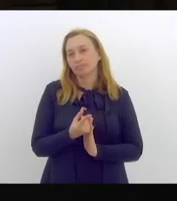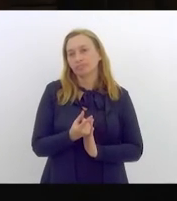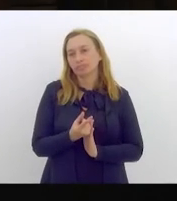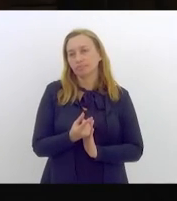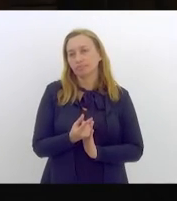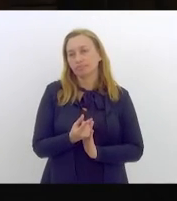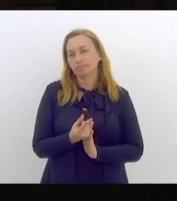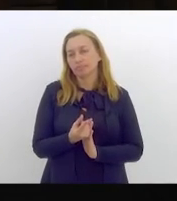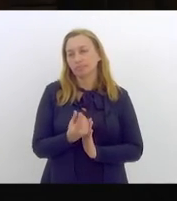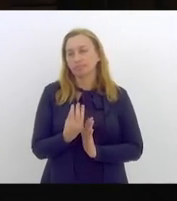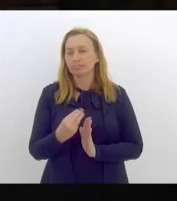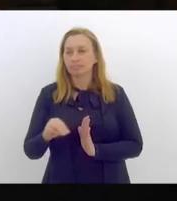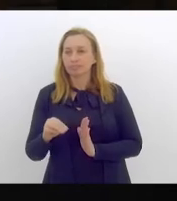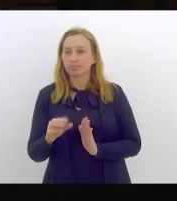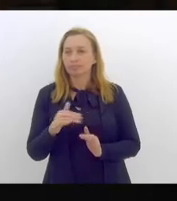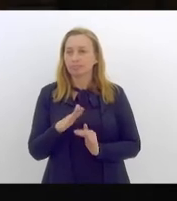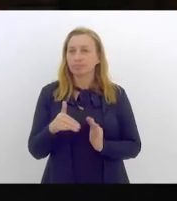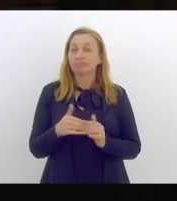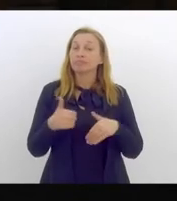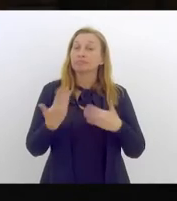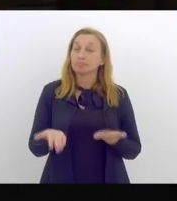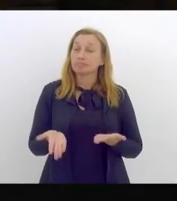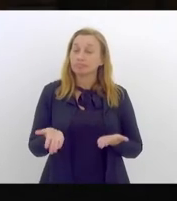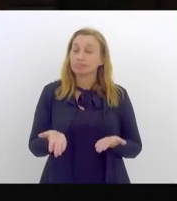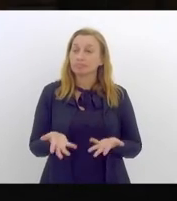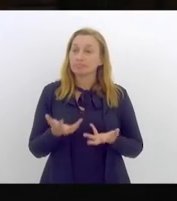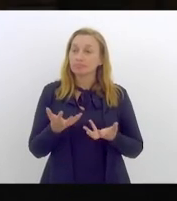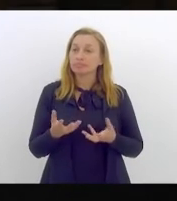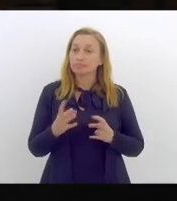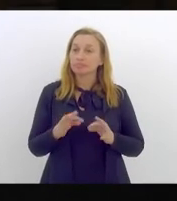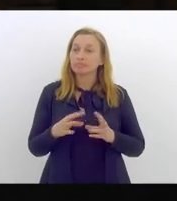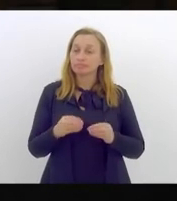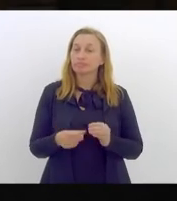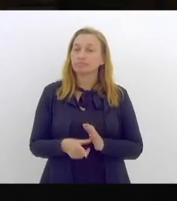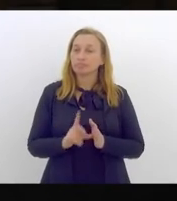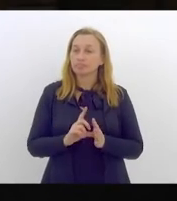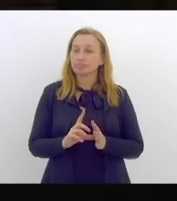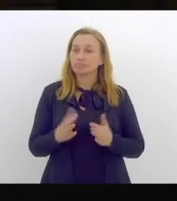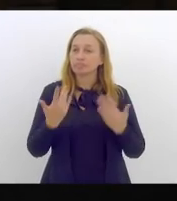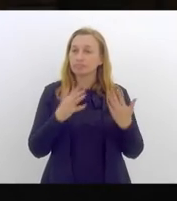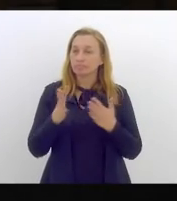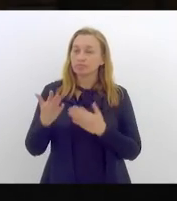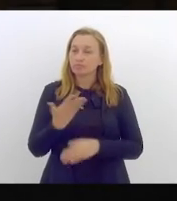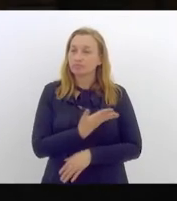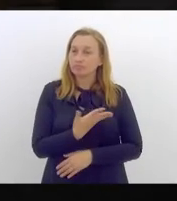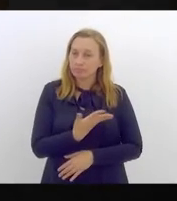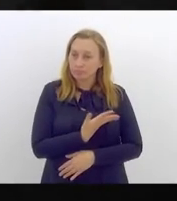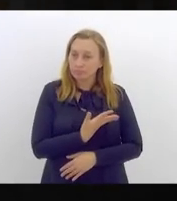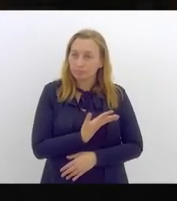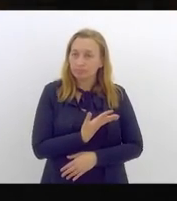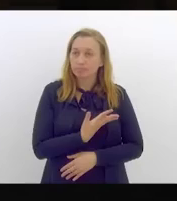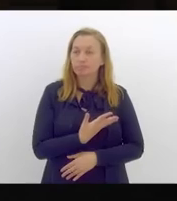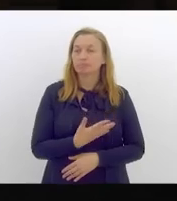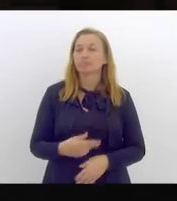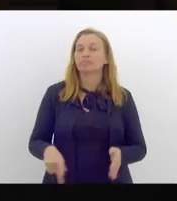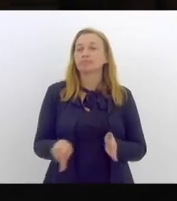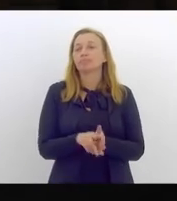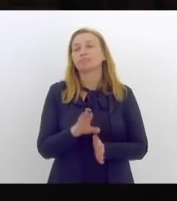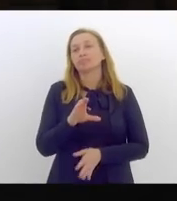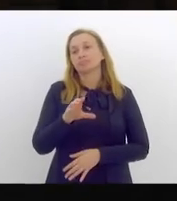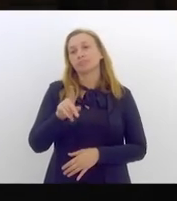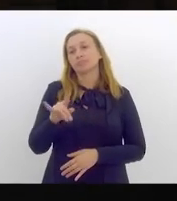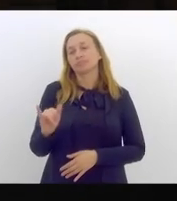sua totalidade. Então, quero, antes de mais nada, saudar meus companheiros, meus pares que fizeram parte dessa